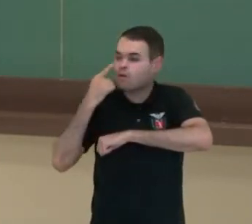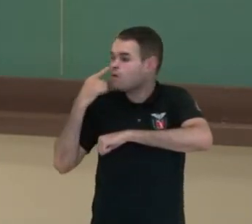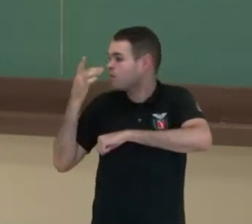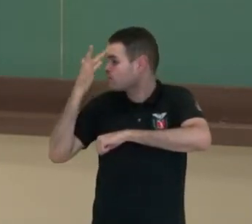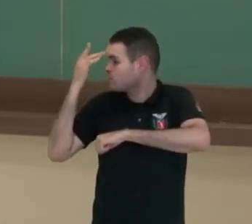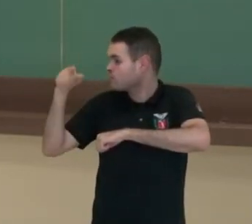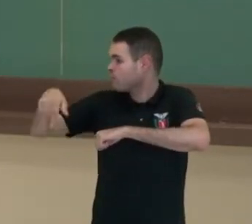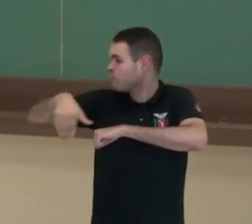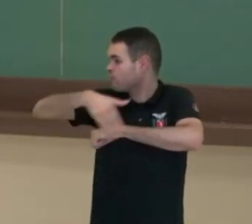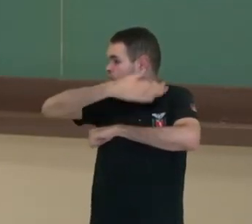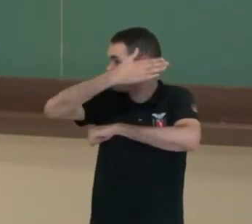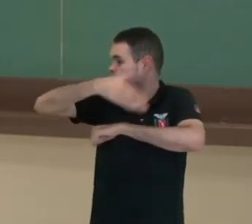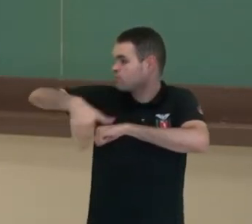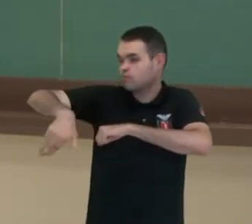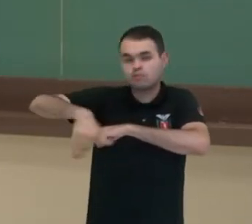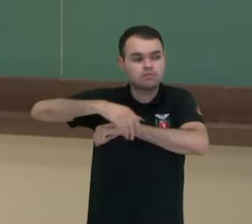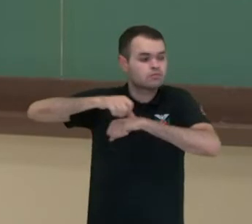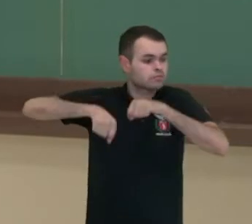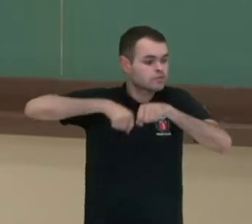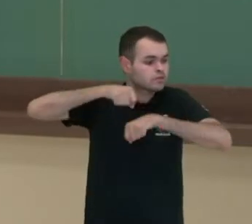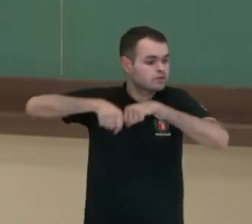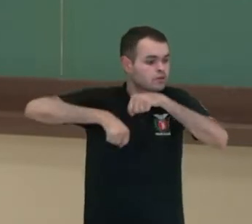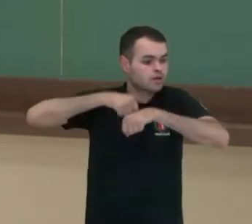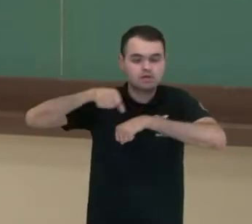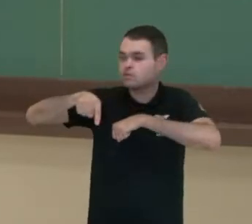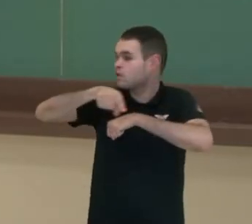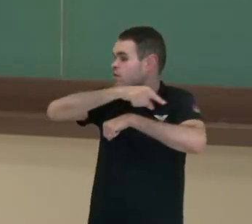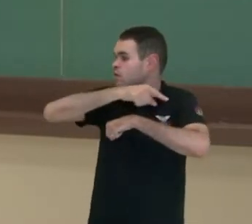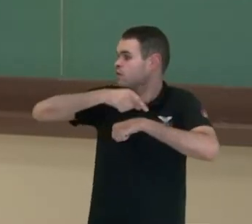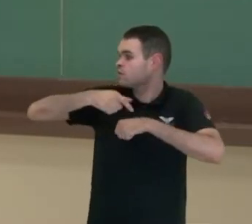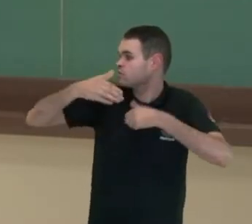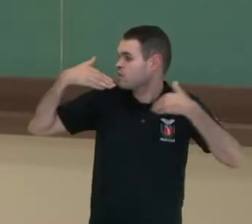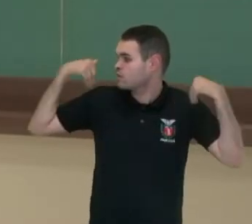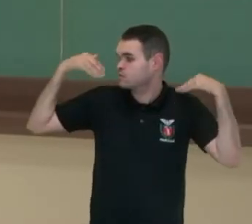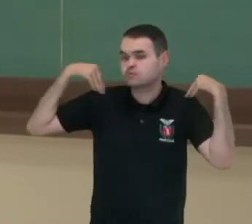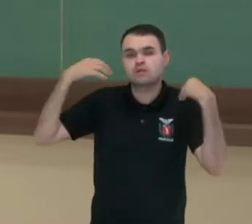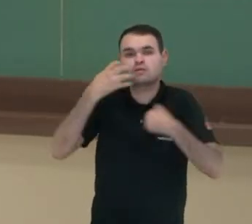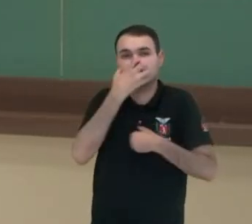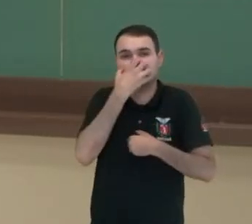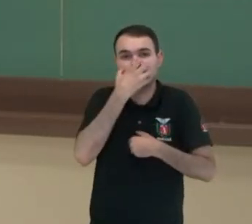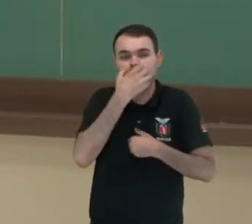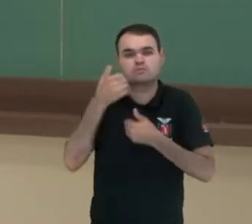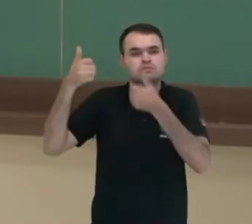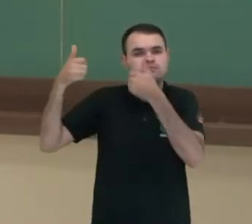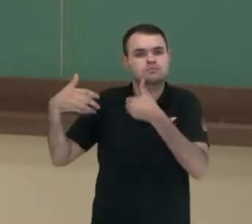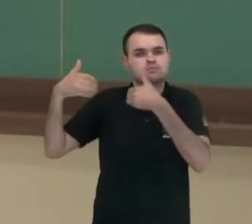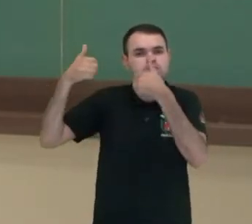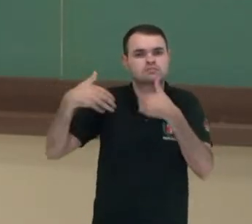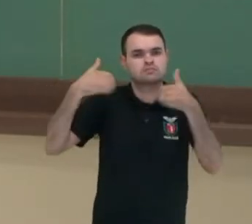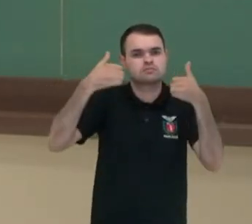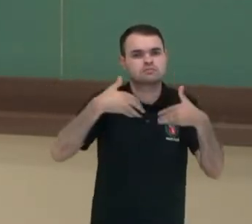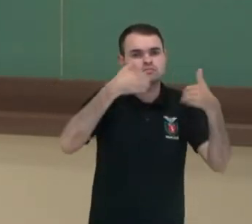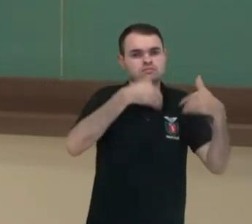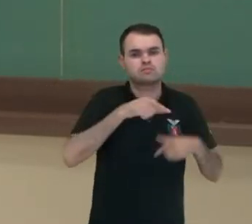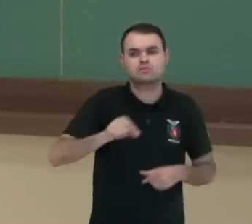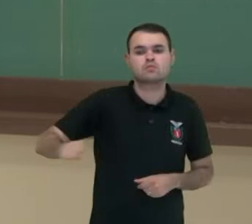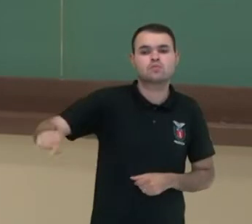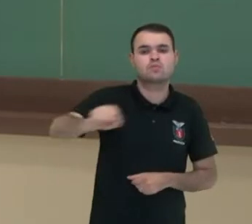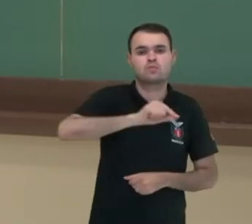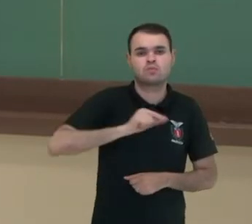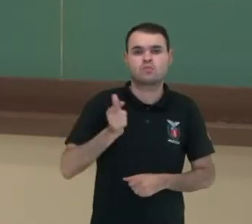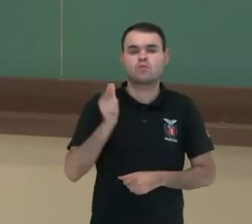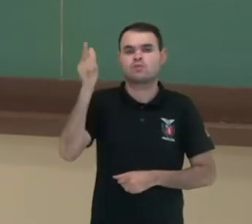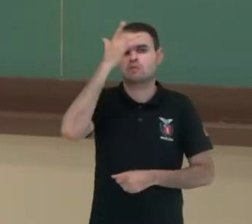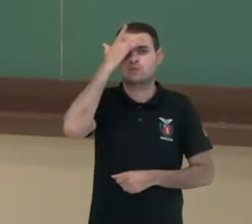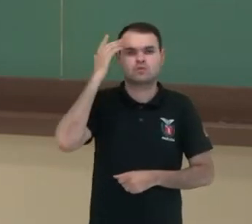está andando de bicicleta, está passeando com o cachorro, enfim, vai relatando somente o que está acontecendo com outras pessoas